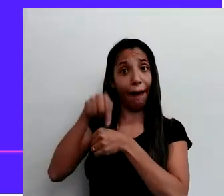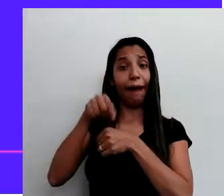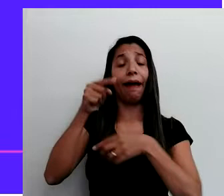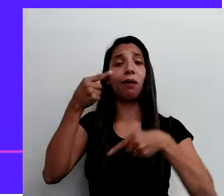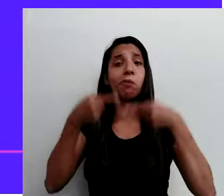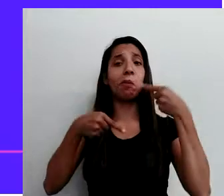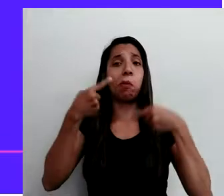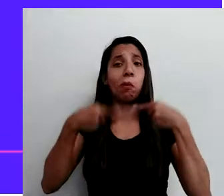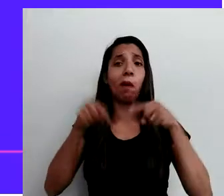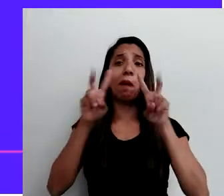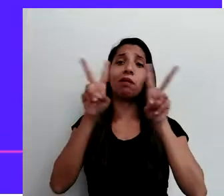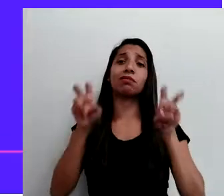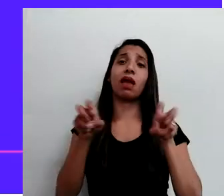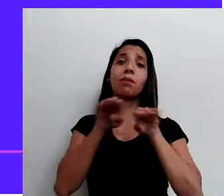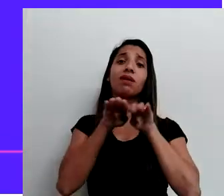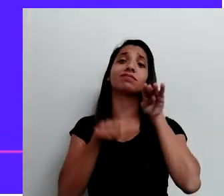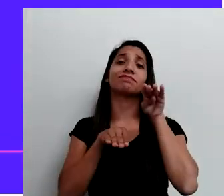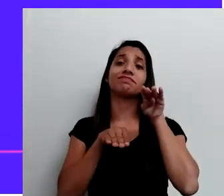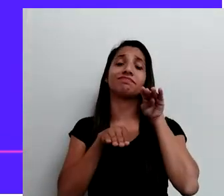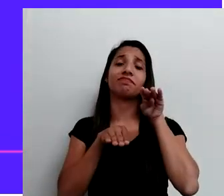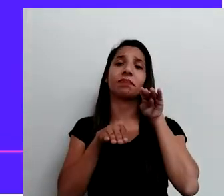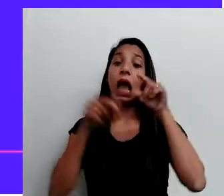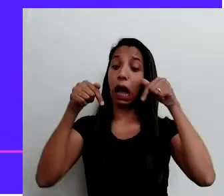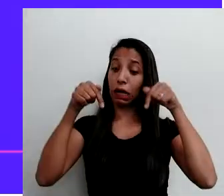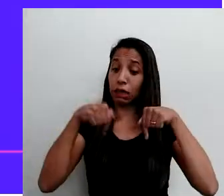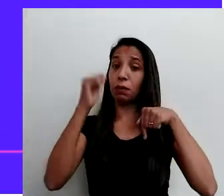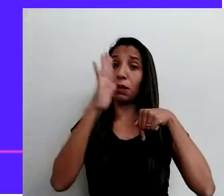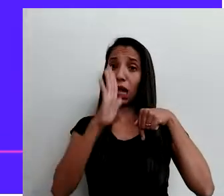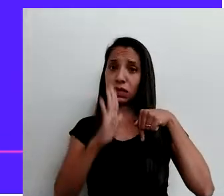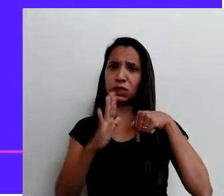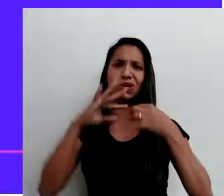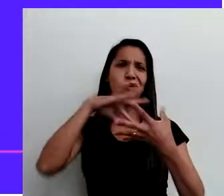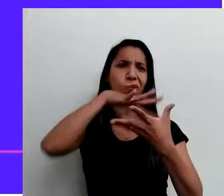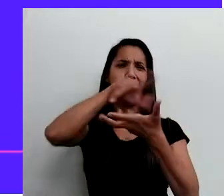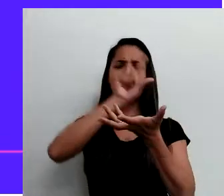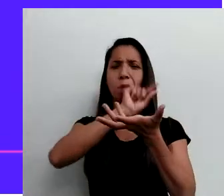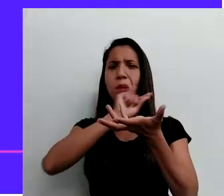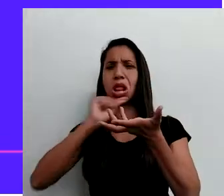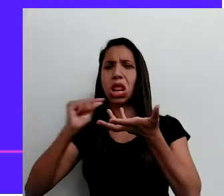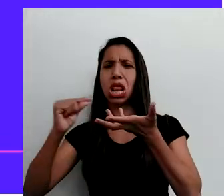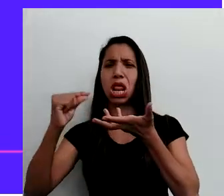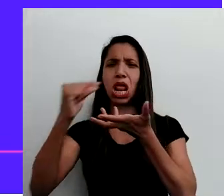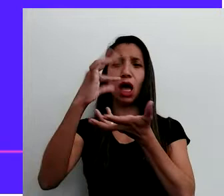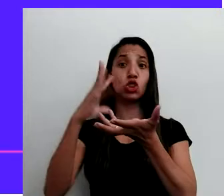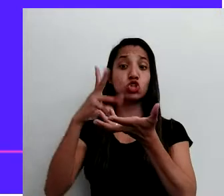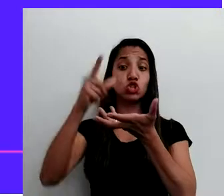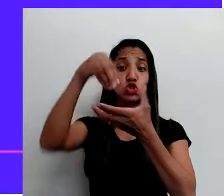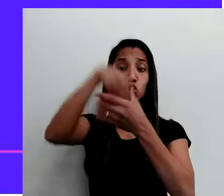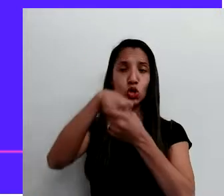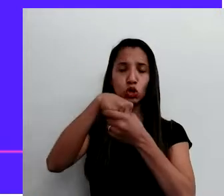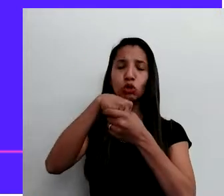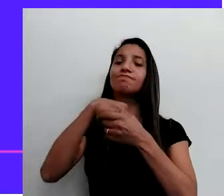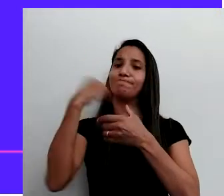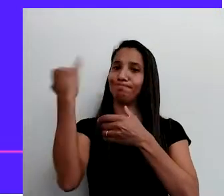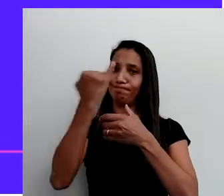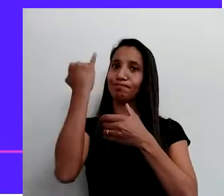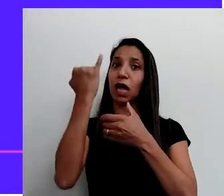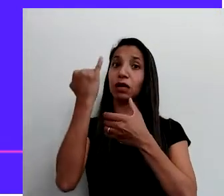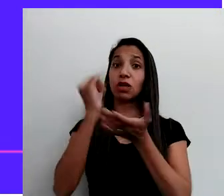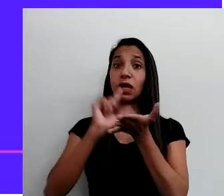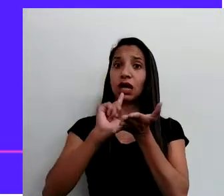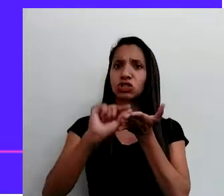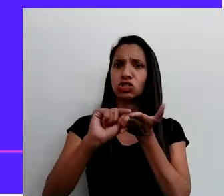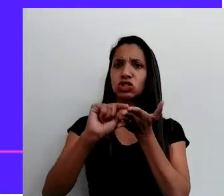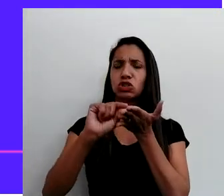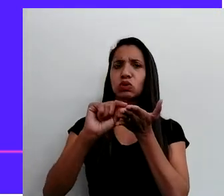Que acho que aqui no mundo todo ganhou relevância com trabalhos como do